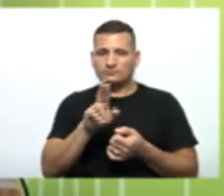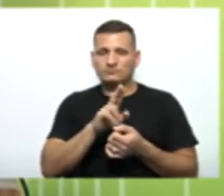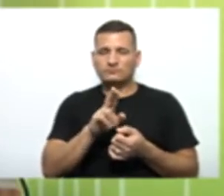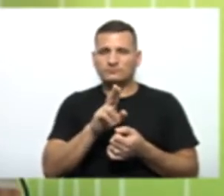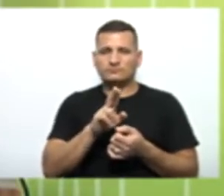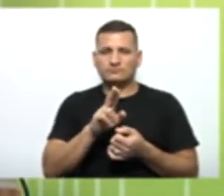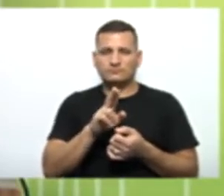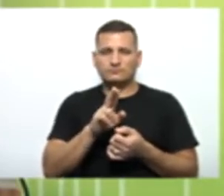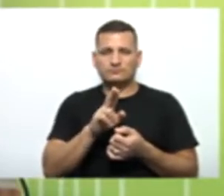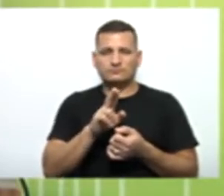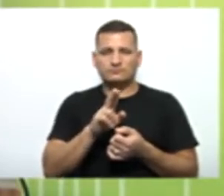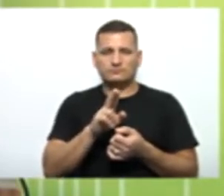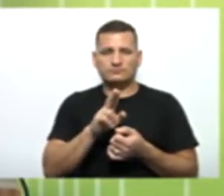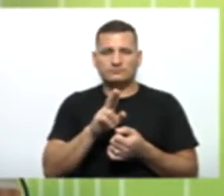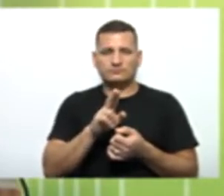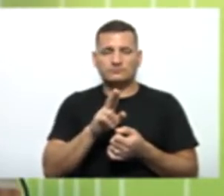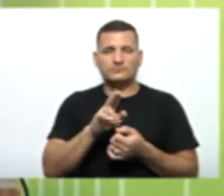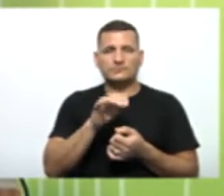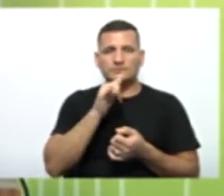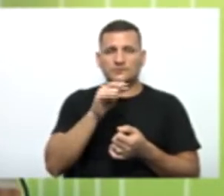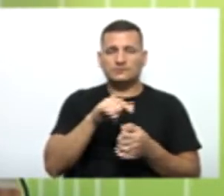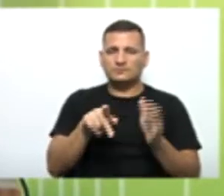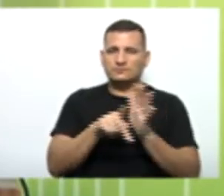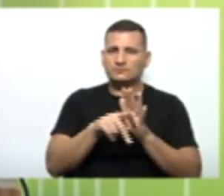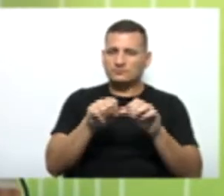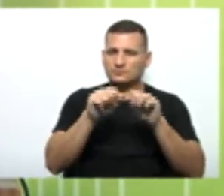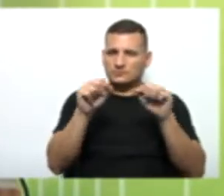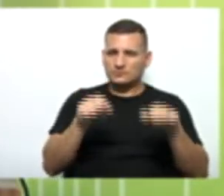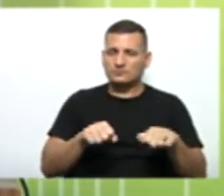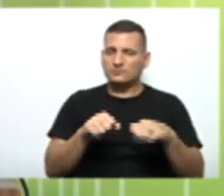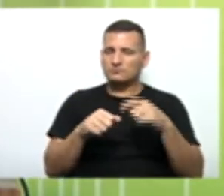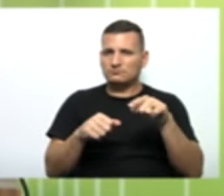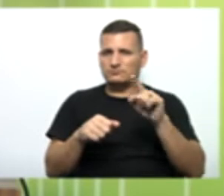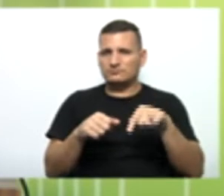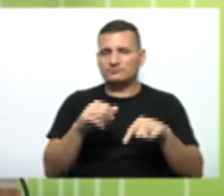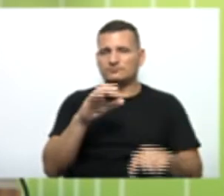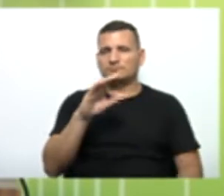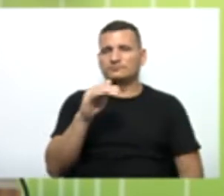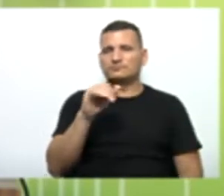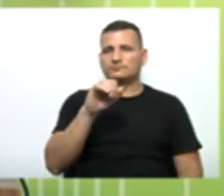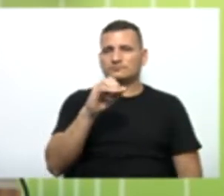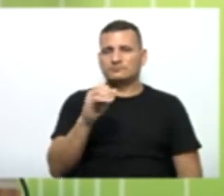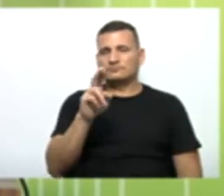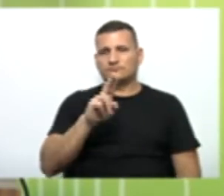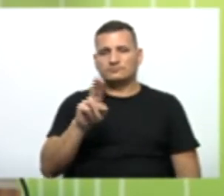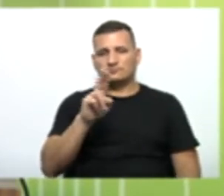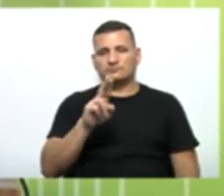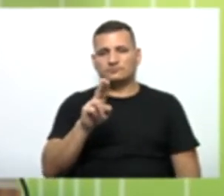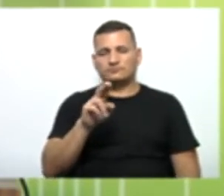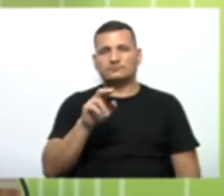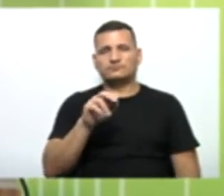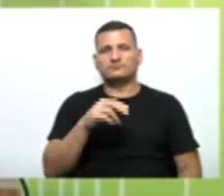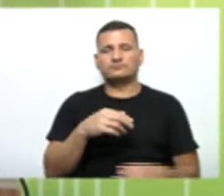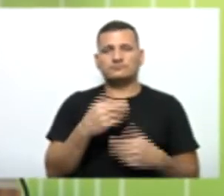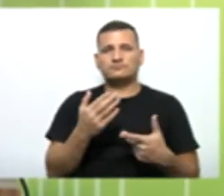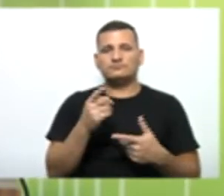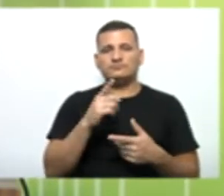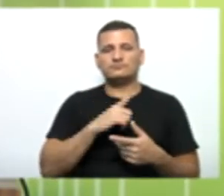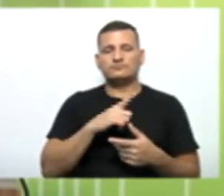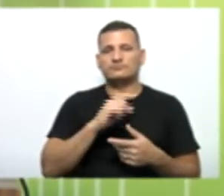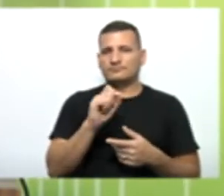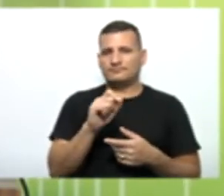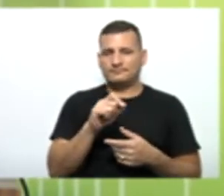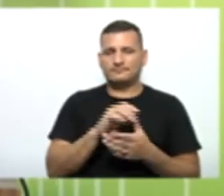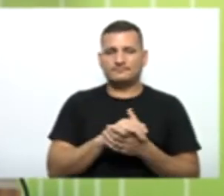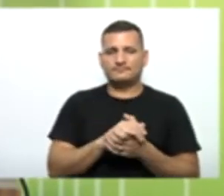uma funcionalidade, é um caso de uso. É ou não é? Então você tem o quê? Um caso de